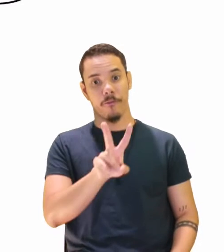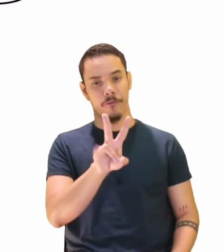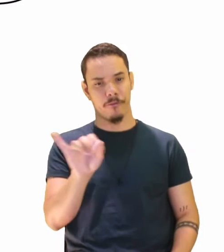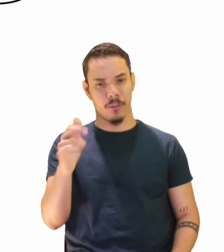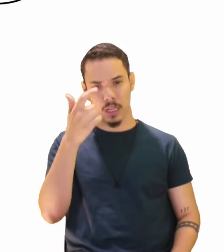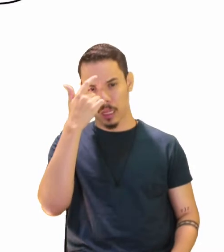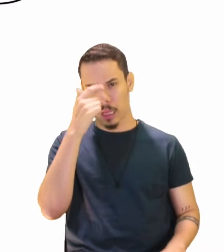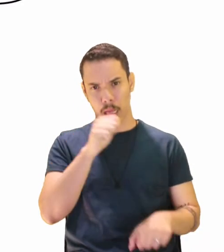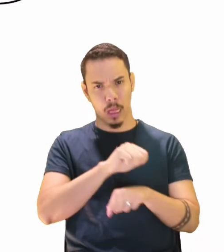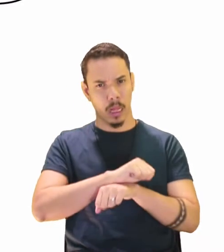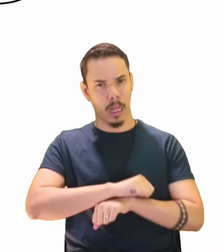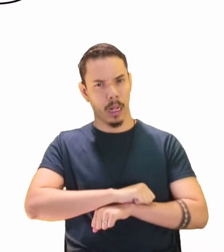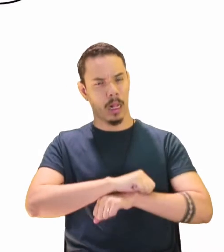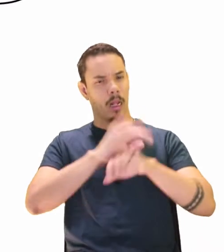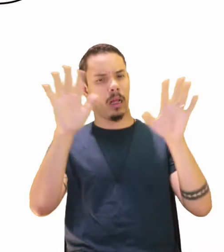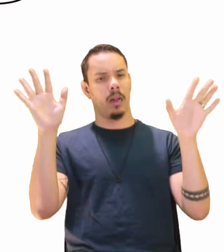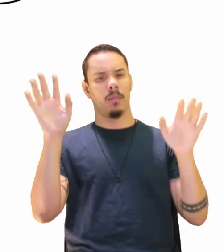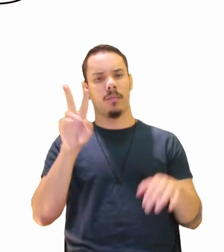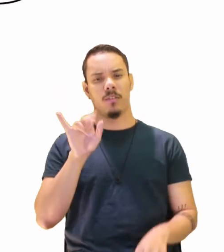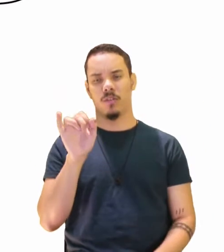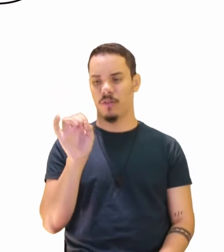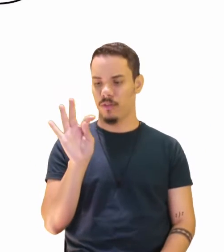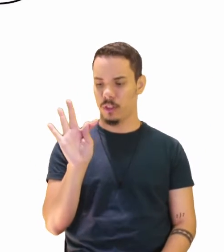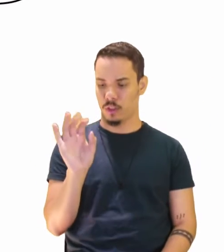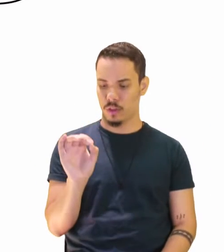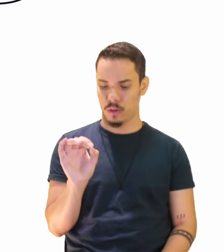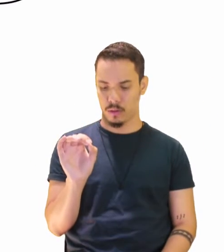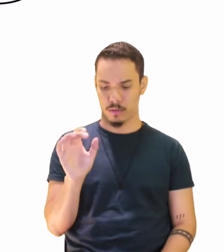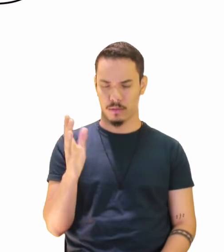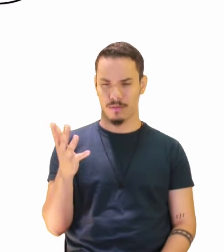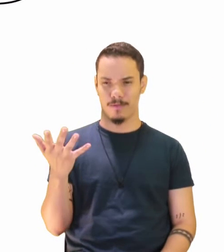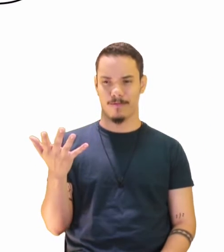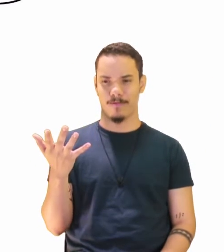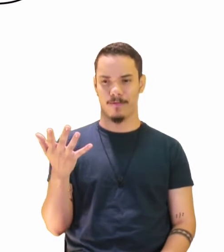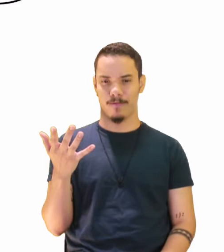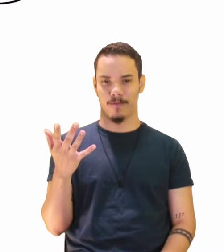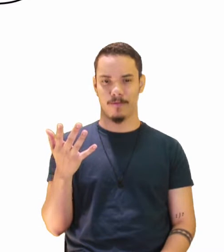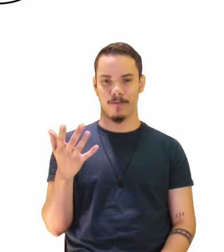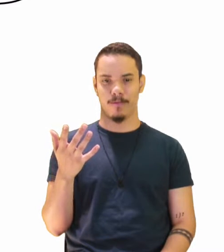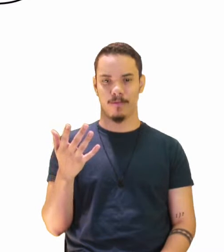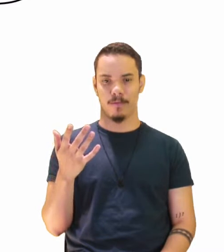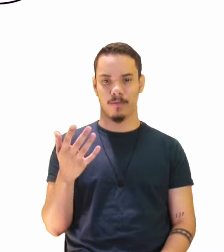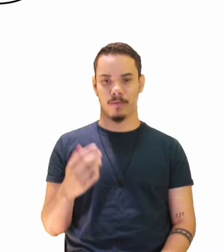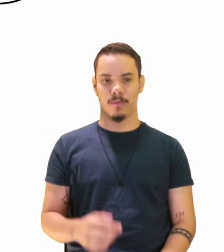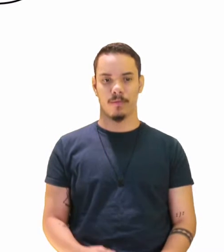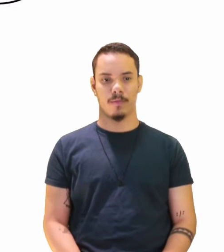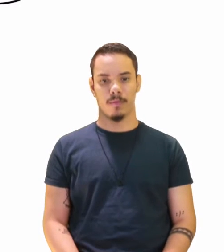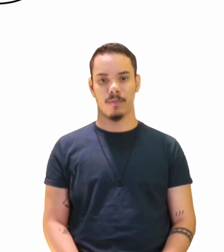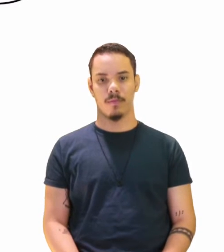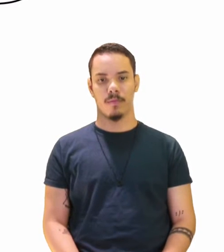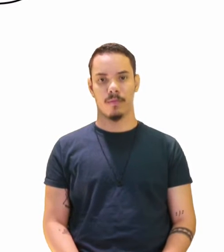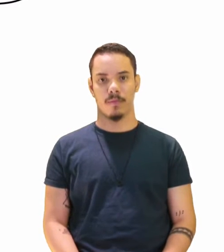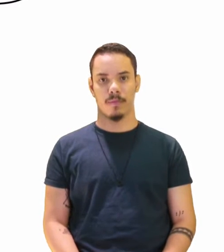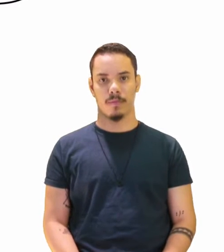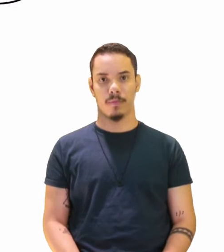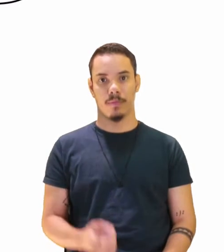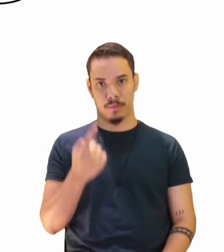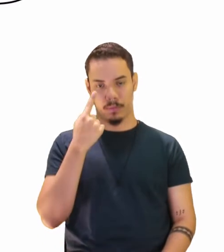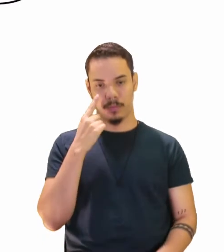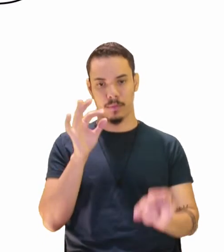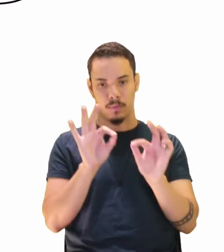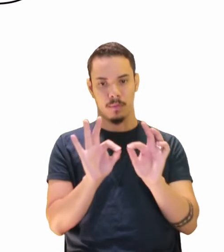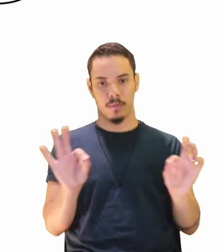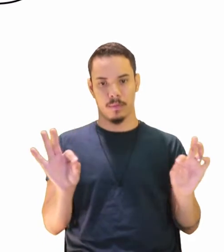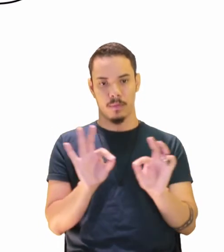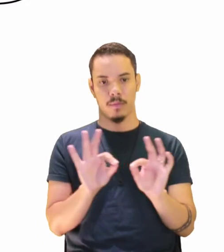claramente visto, ó. Vi claramente visto. O lume vivo que a marítima a